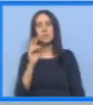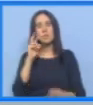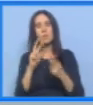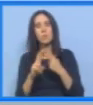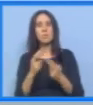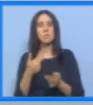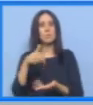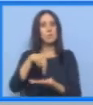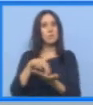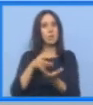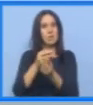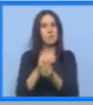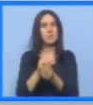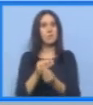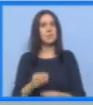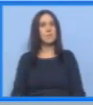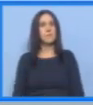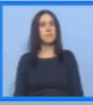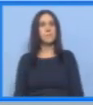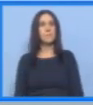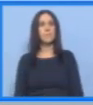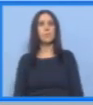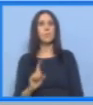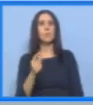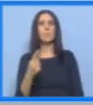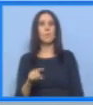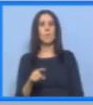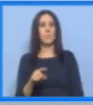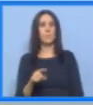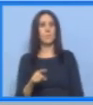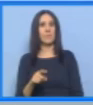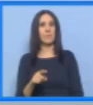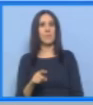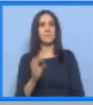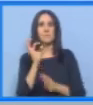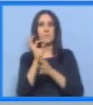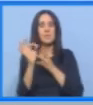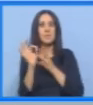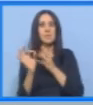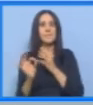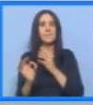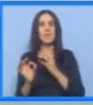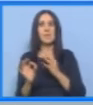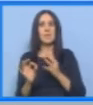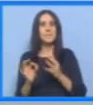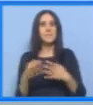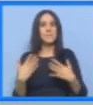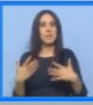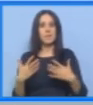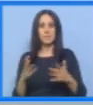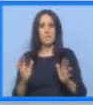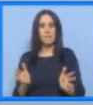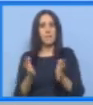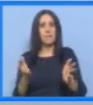do estar, e já não apenas aquelas características de se